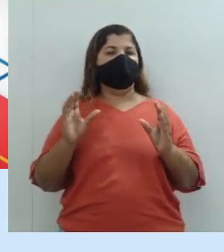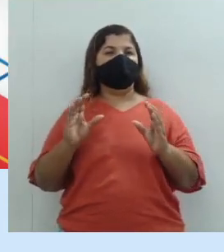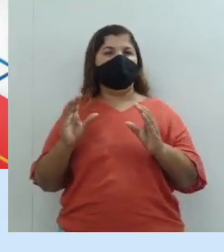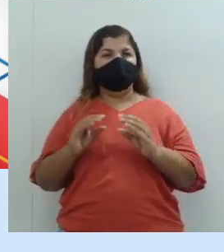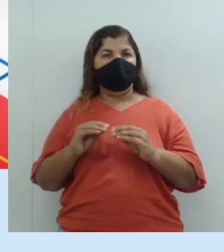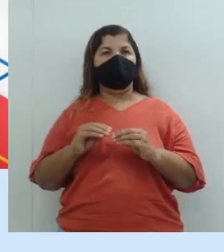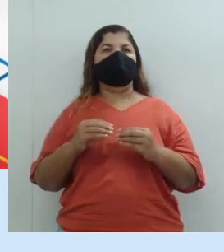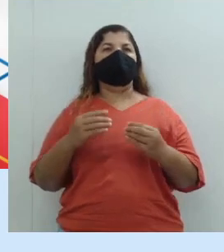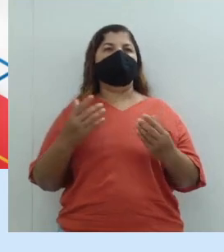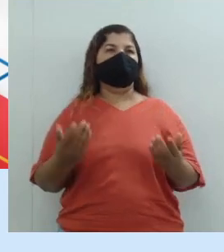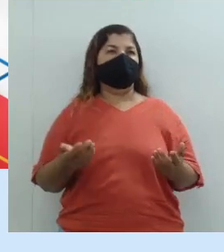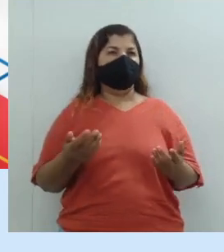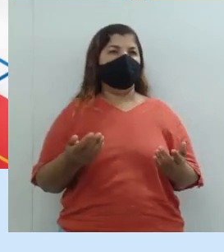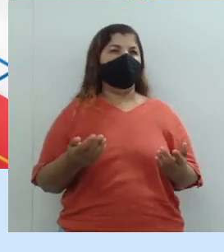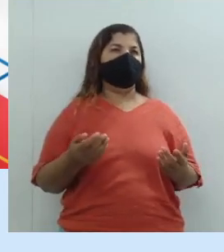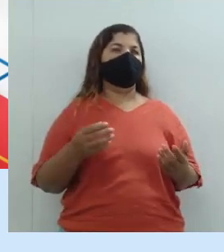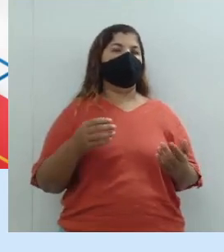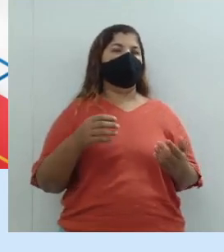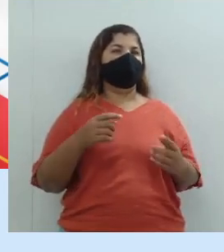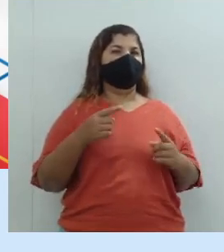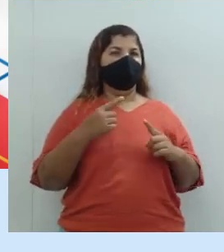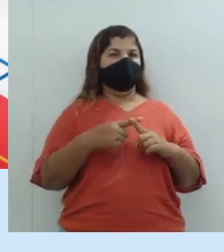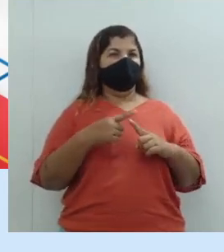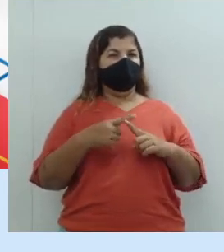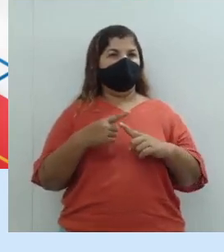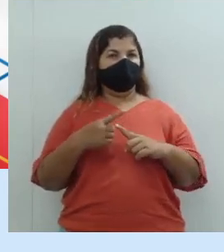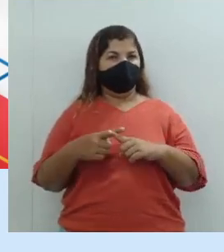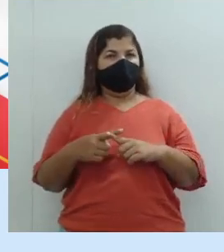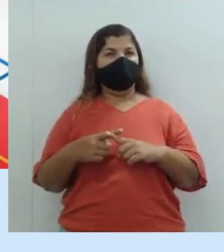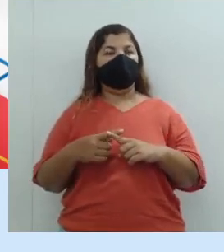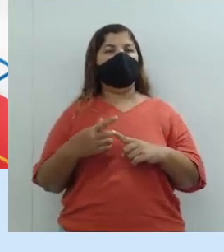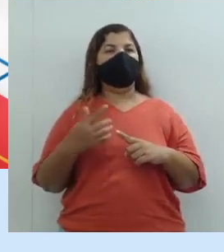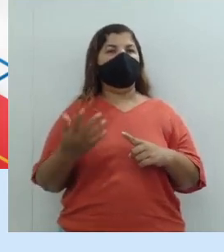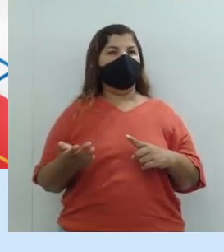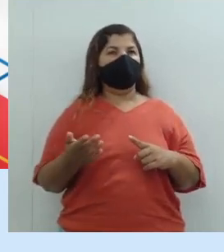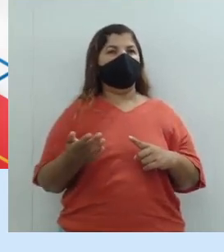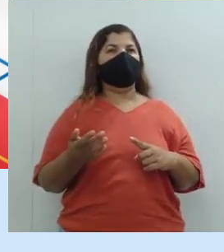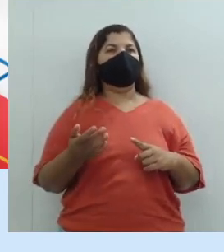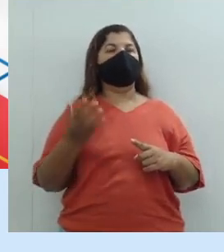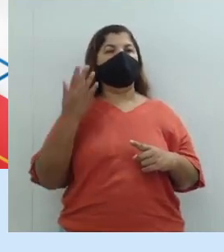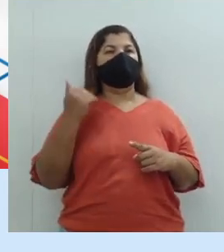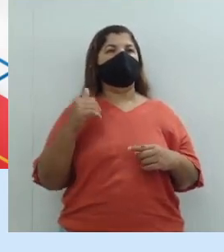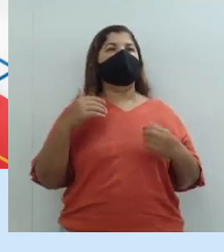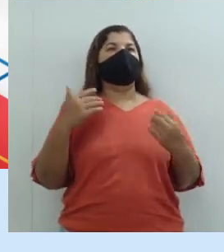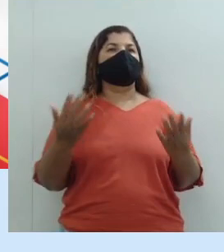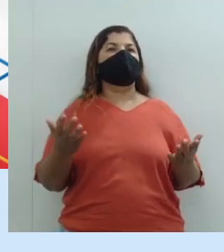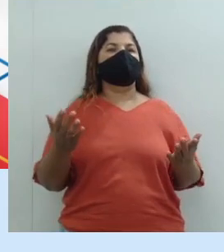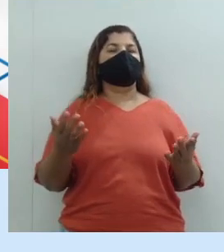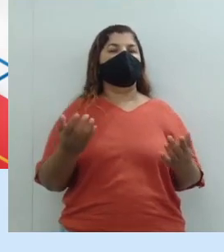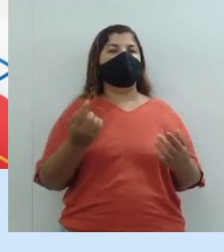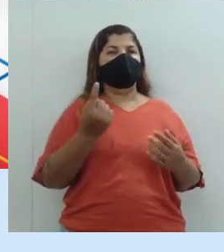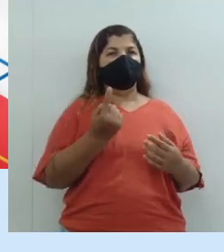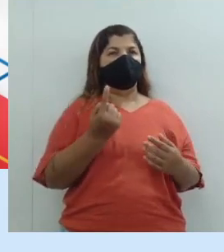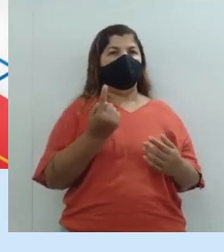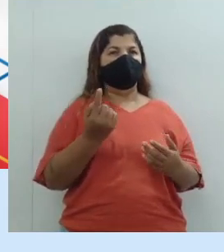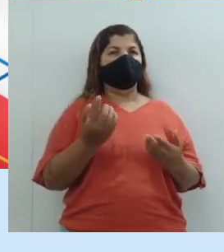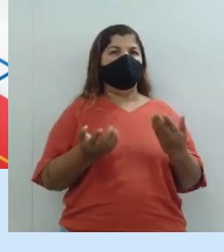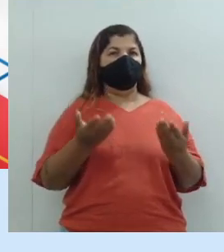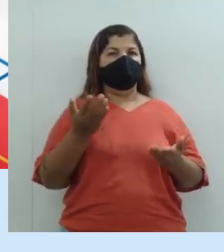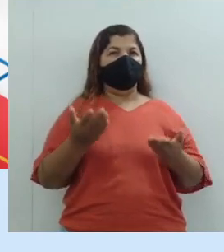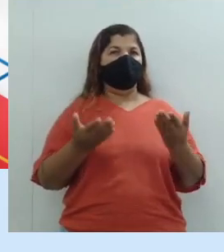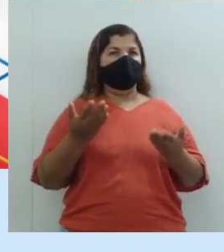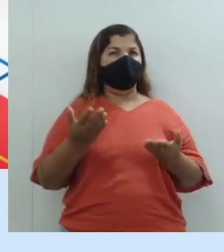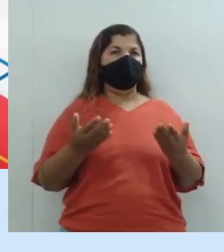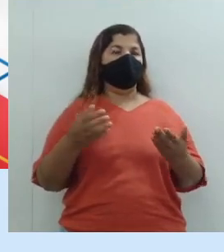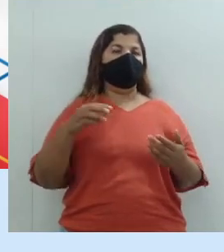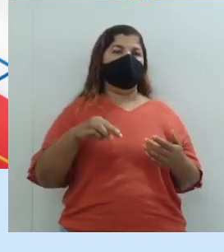massa do corpo 1 e multiplicar pela aceleração da gravidade para descobrir quem é o peso 1. Então a gente sabe que peso é igual a